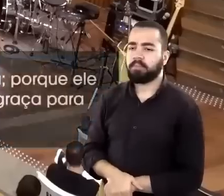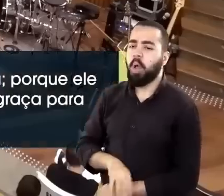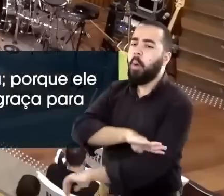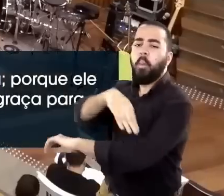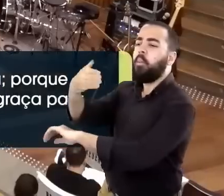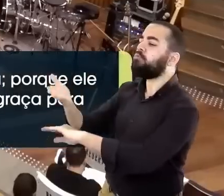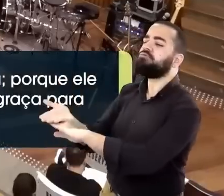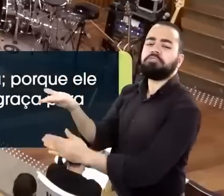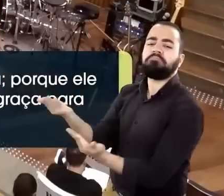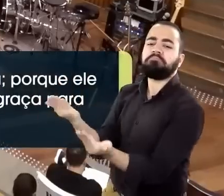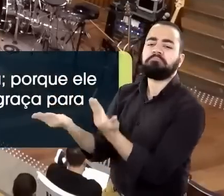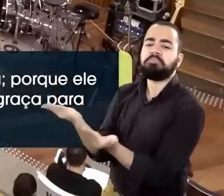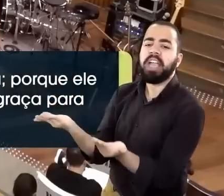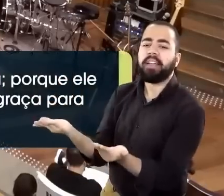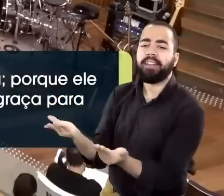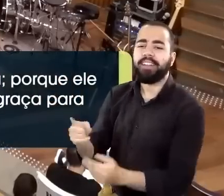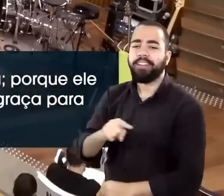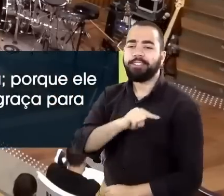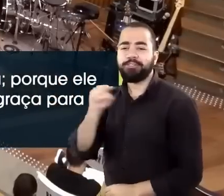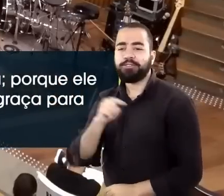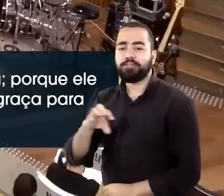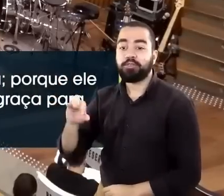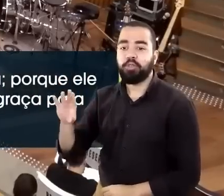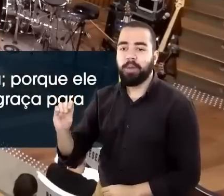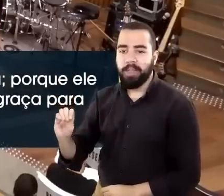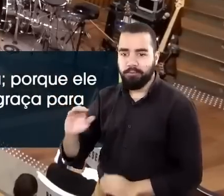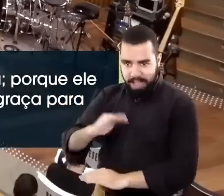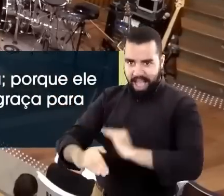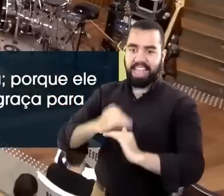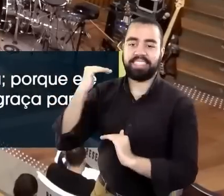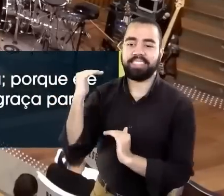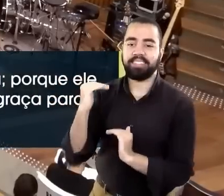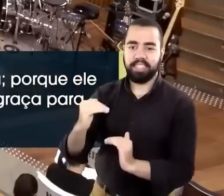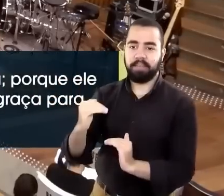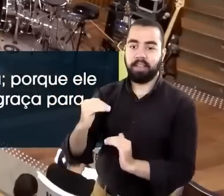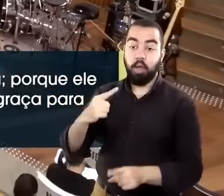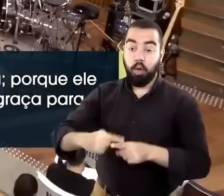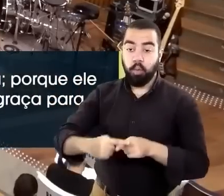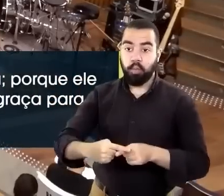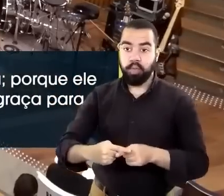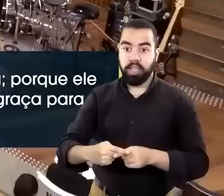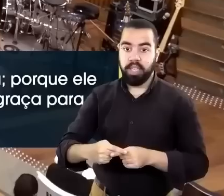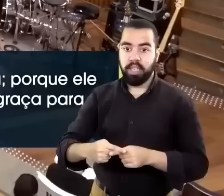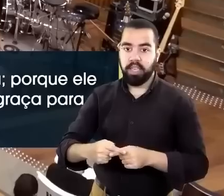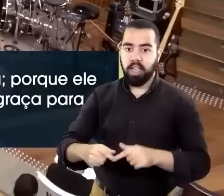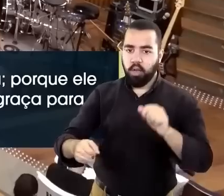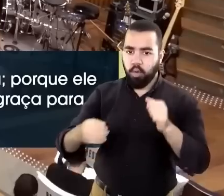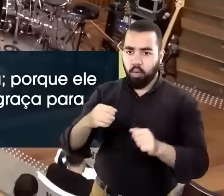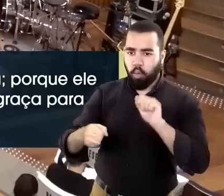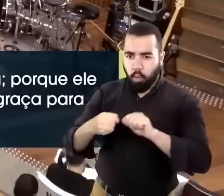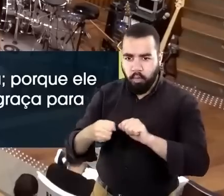ó grande monte? Diante de Zorobabel serás uma campina, porque ele colocará a pedra de remate em meio